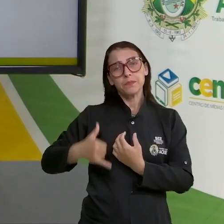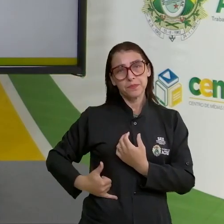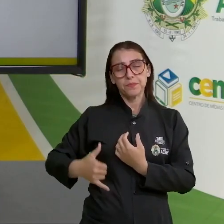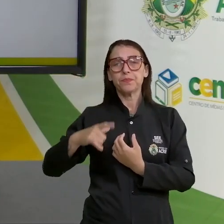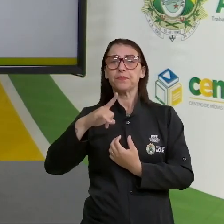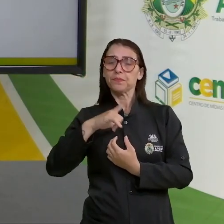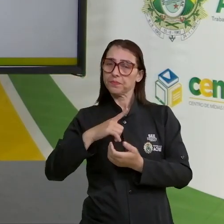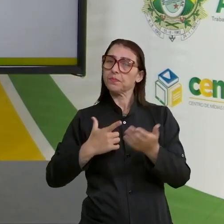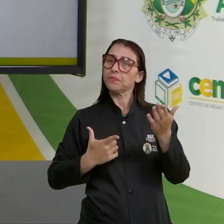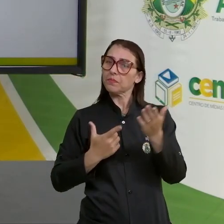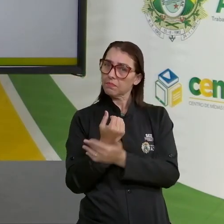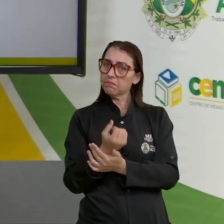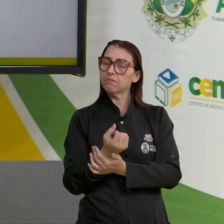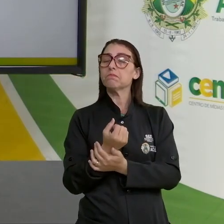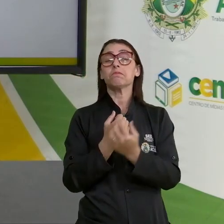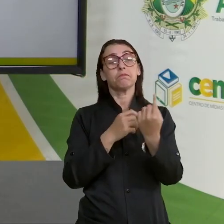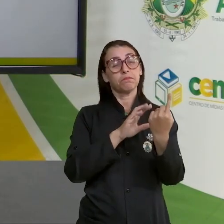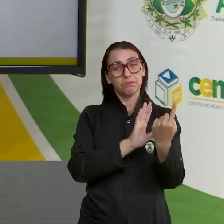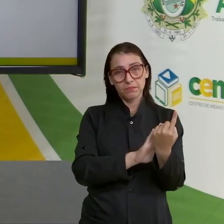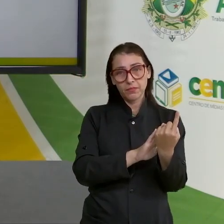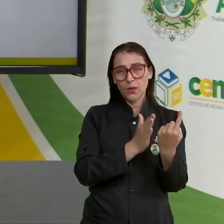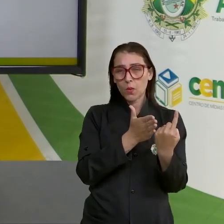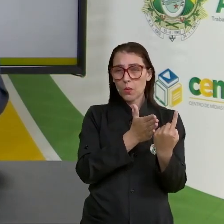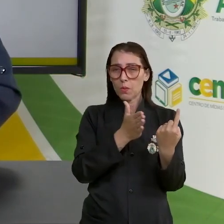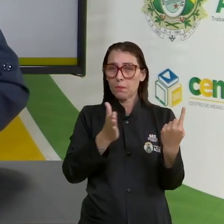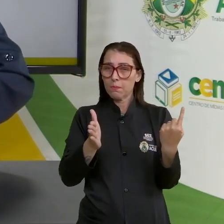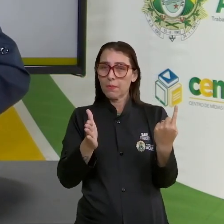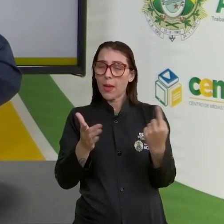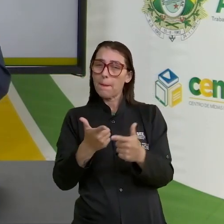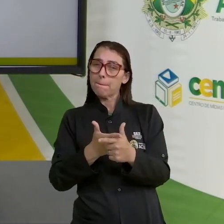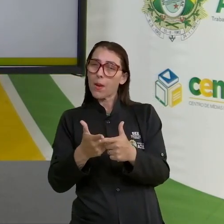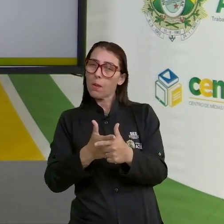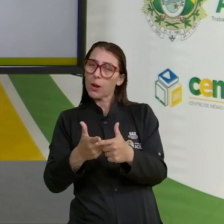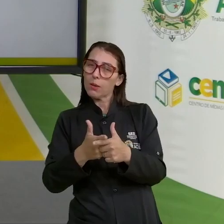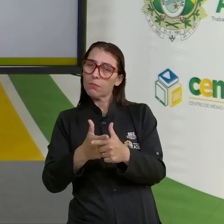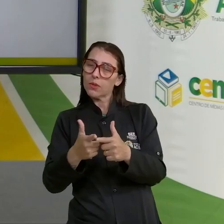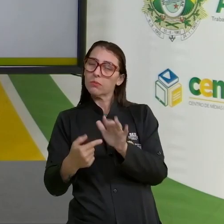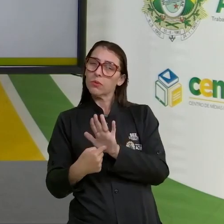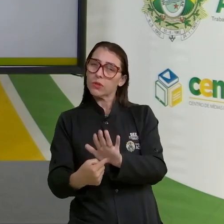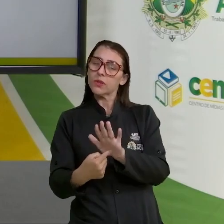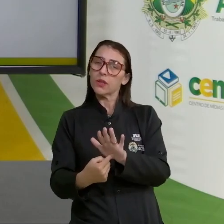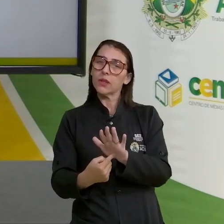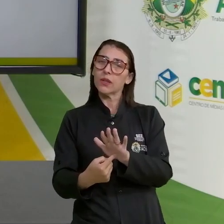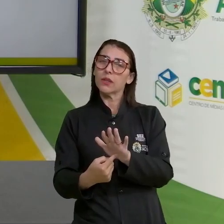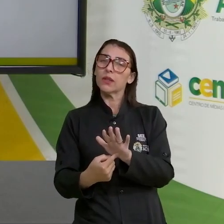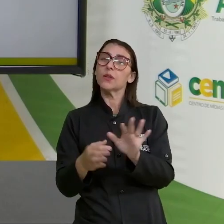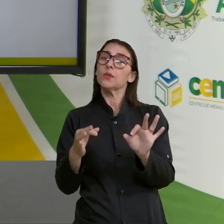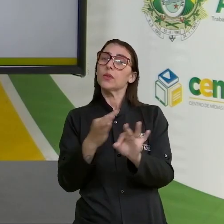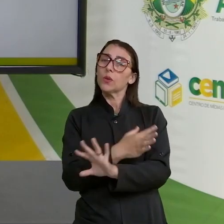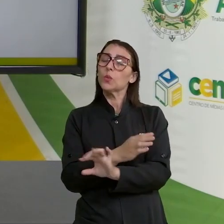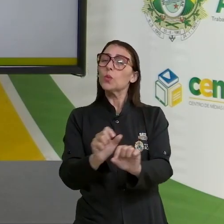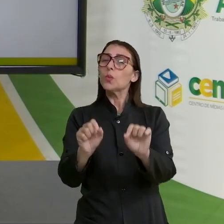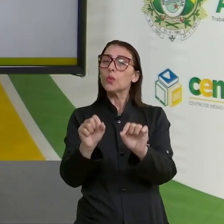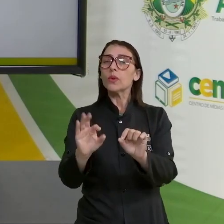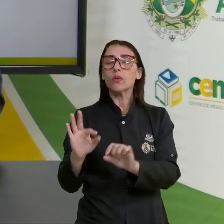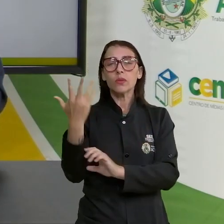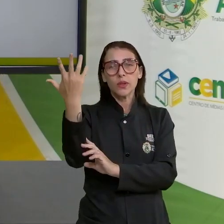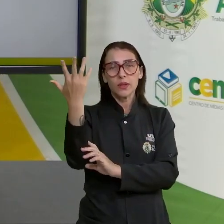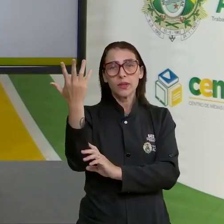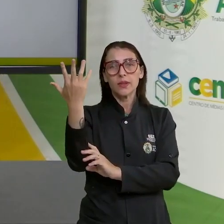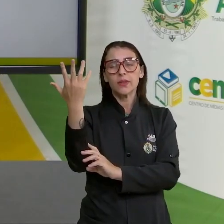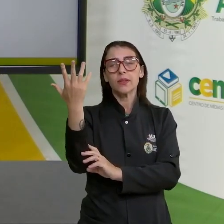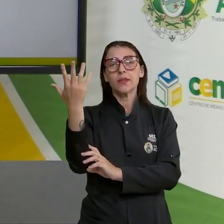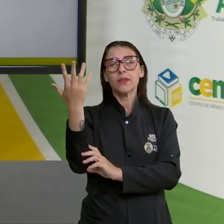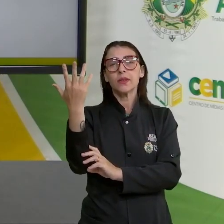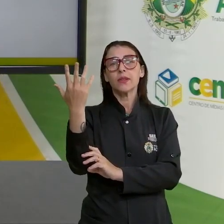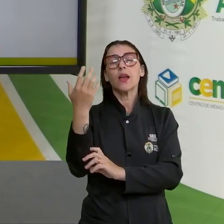assim que eu comprei? Ele era 1. Então, ele começou a apresentar alguns probleminhas. Logo, o que acontece? Isso é o que a